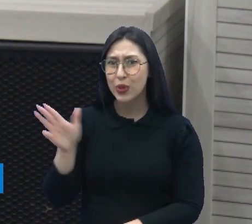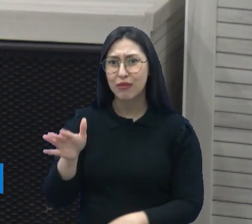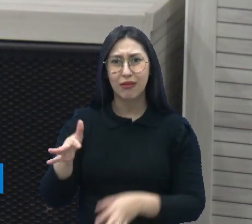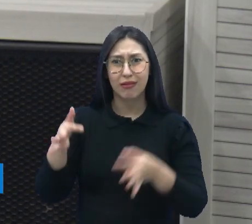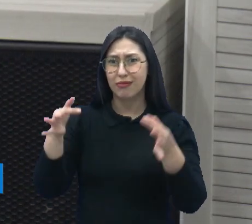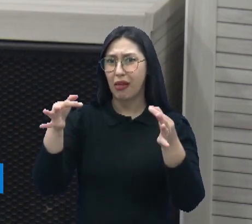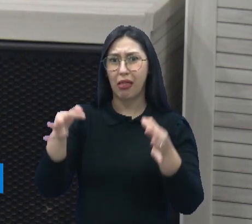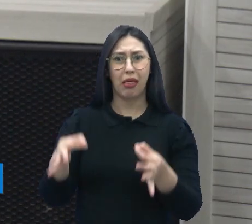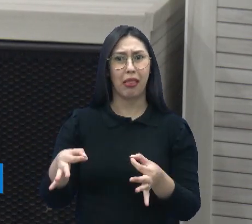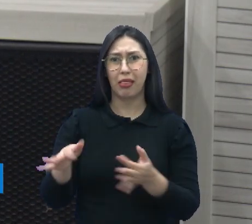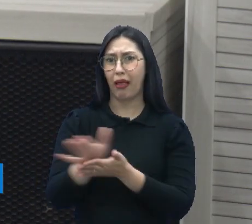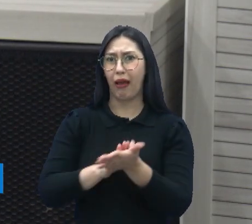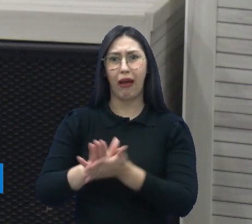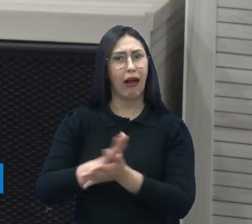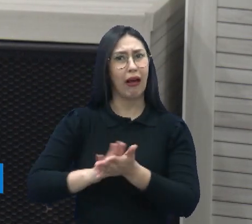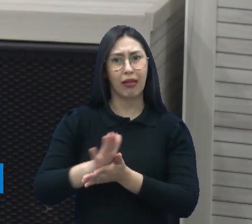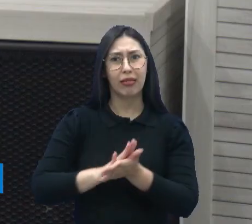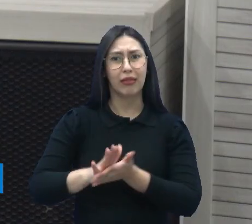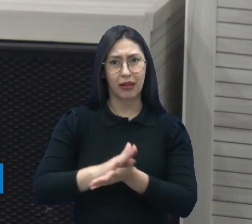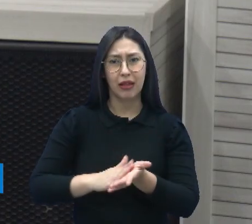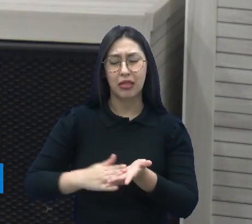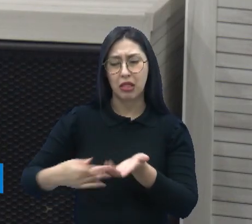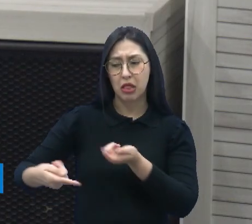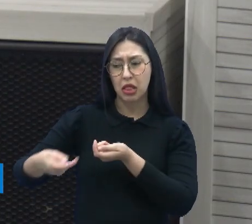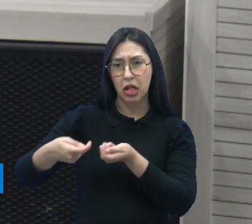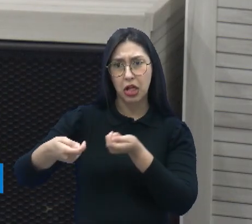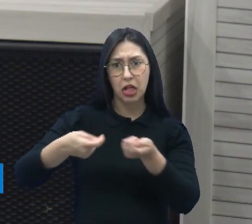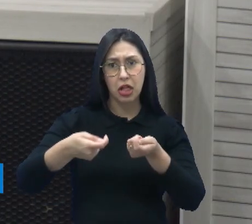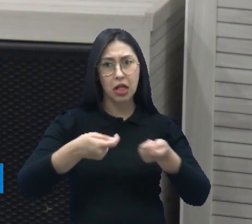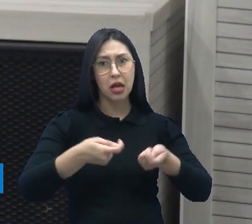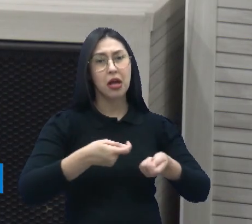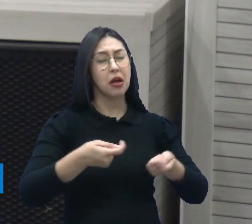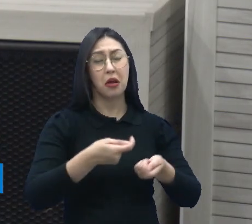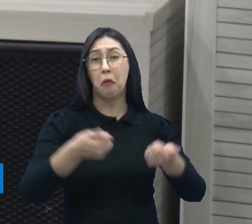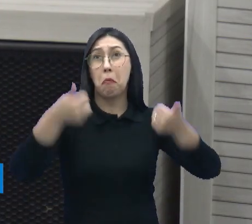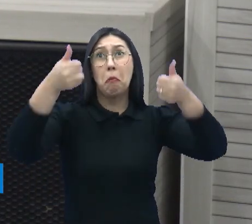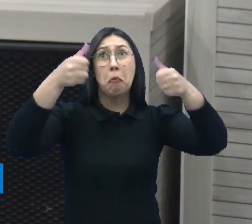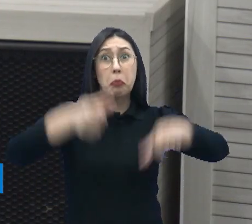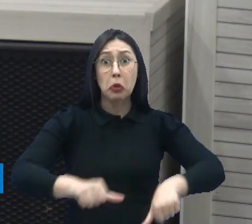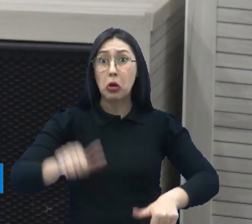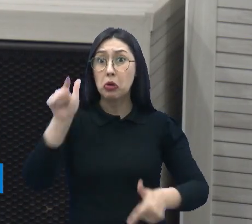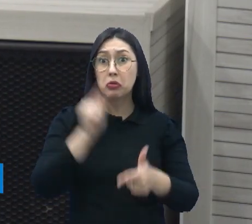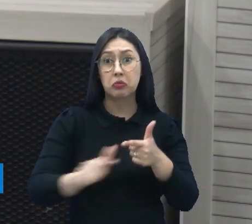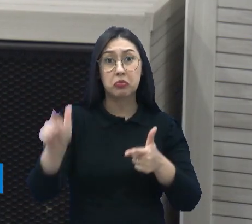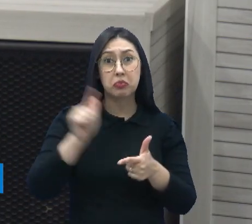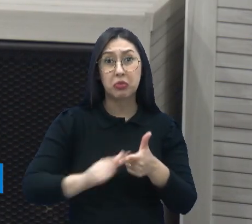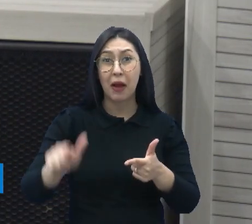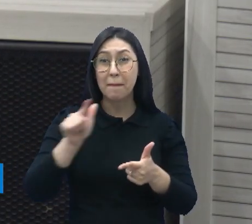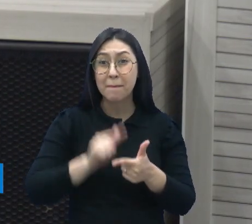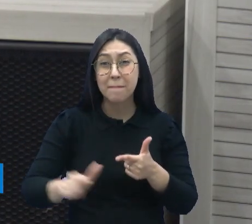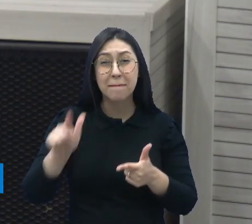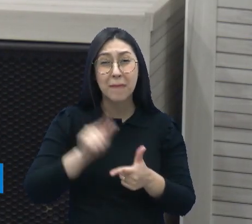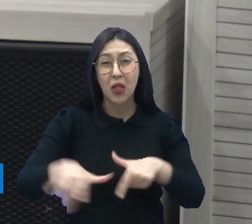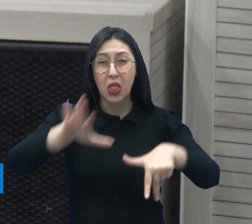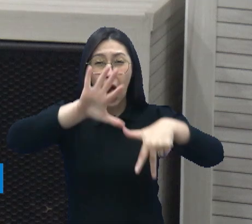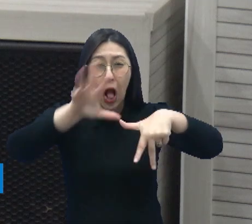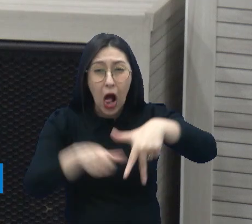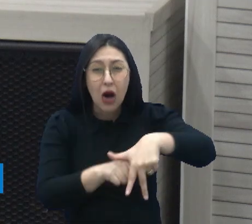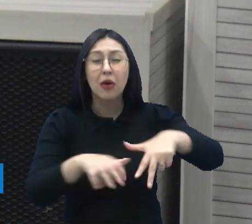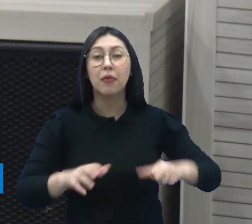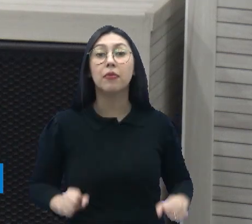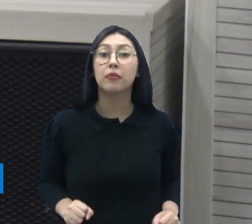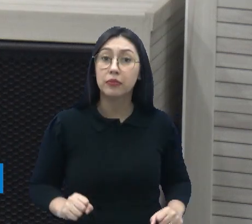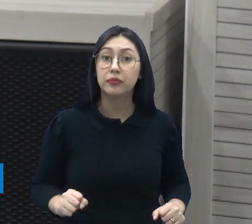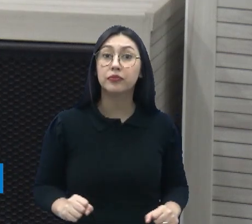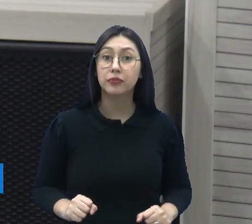grande orquestrador do até então maior escândalo da história da República, que foi o Petrolão. Maior escândalo de corrupção que é o PT. Do